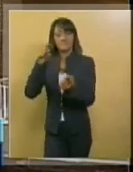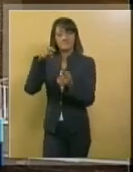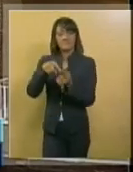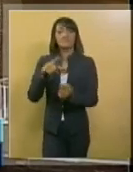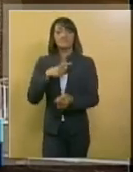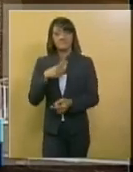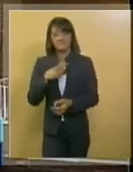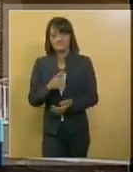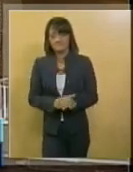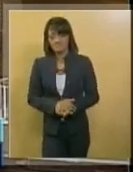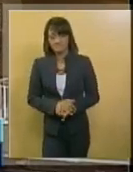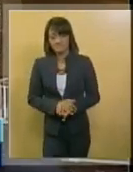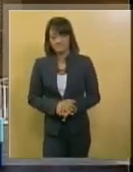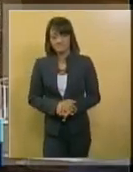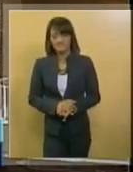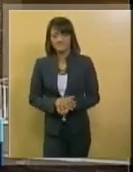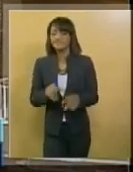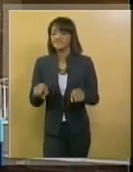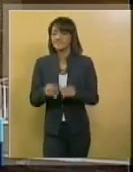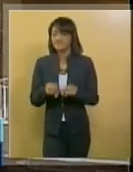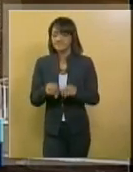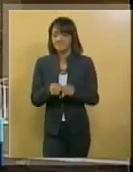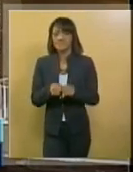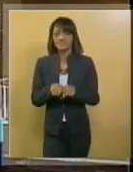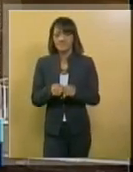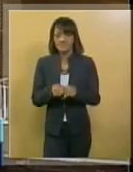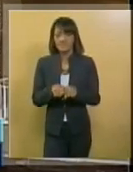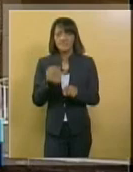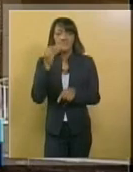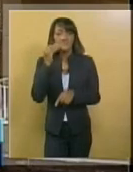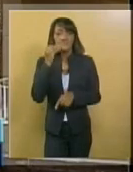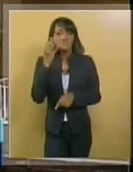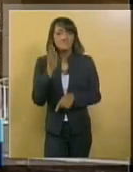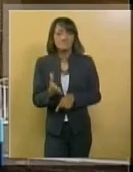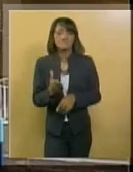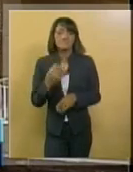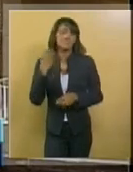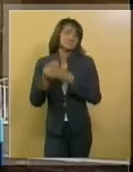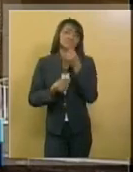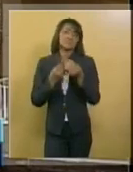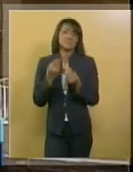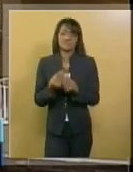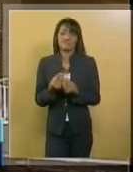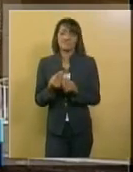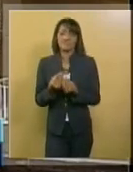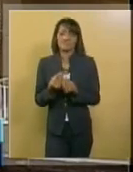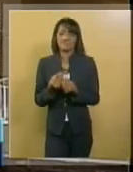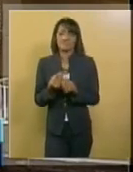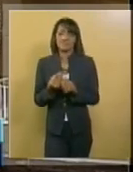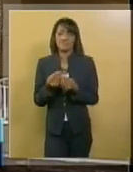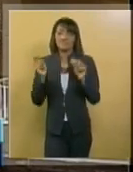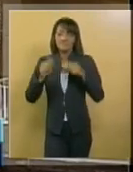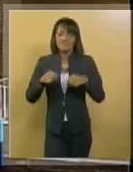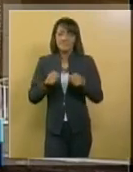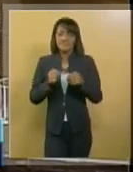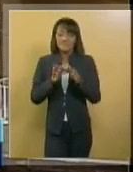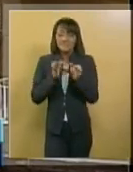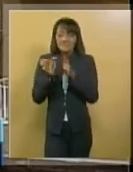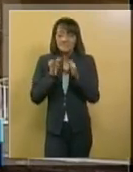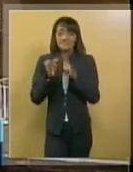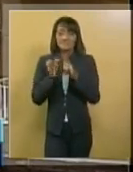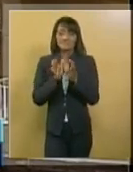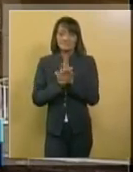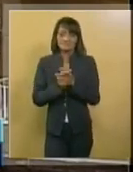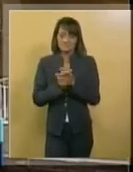fazer essa parceria. Entre eles, é tentar ser instrumento facilitador para que esses veículos